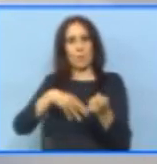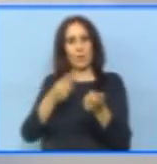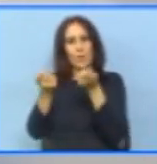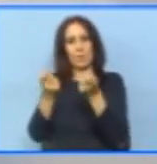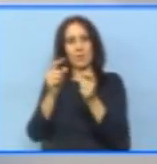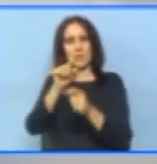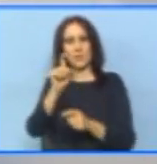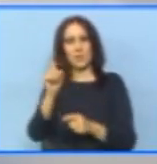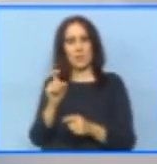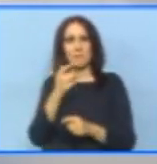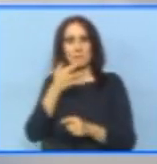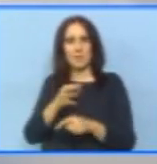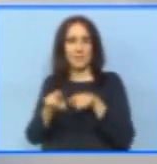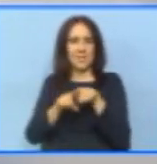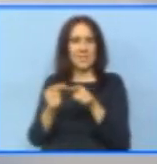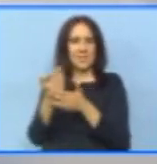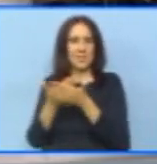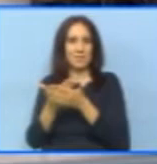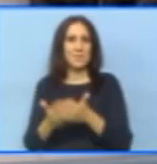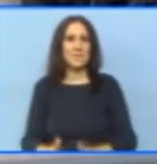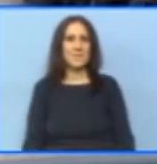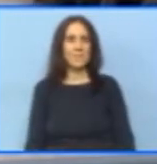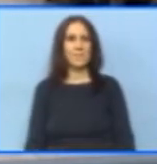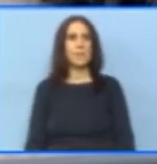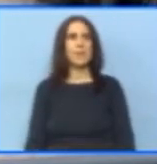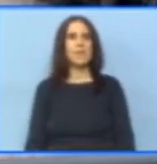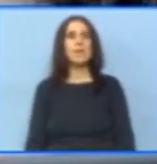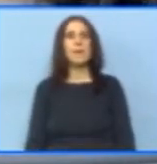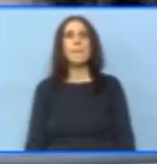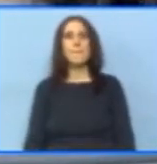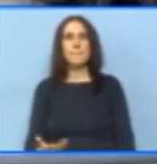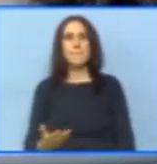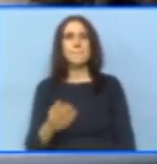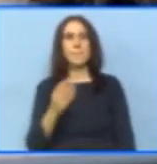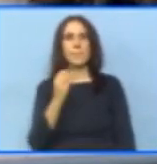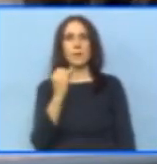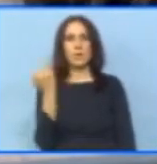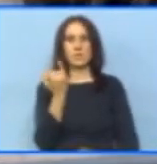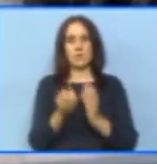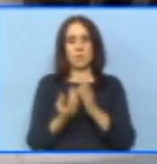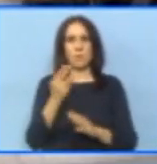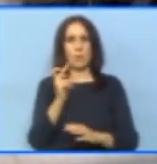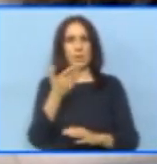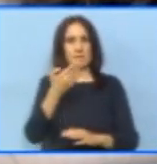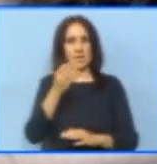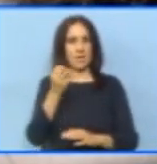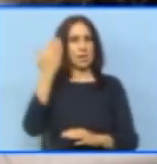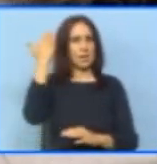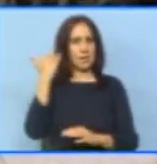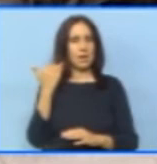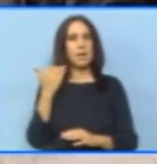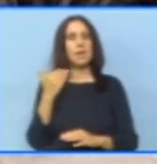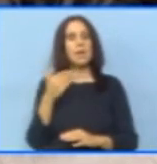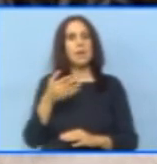estas questões todas políticas e económicas. No início da organização, há 70 anos, era a perseguição